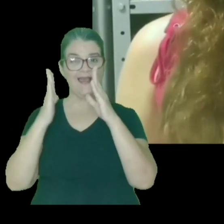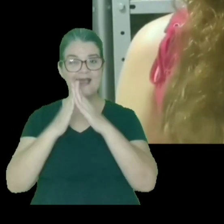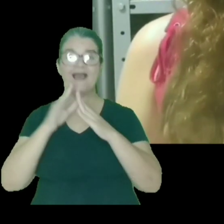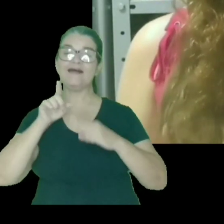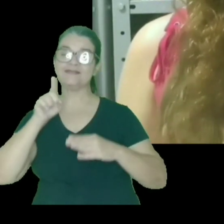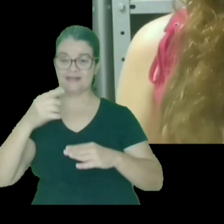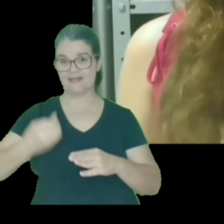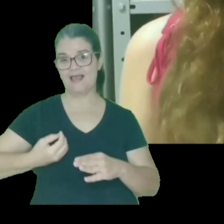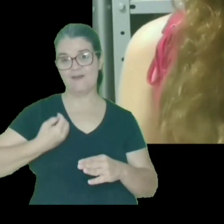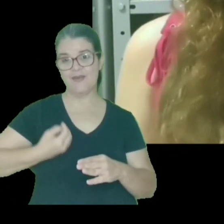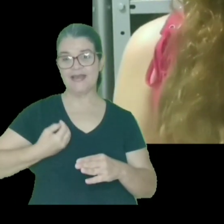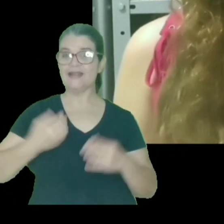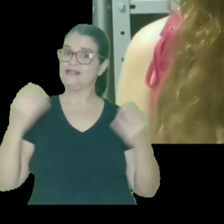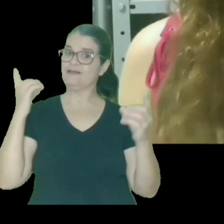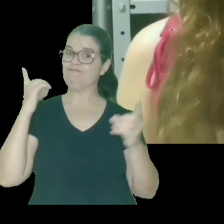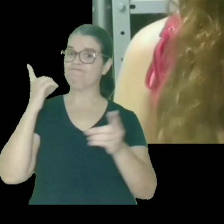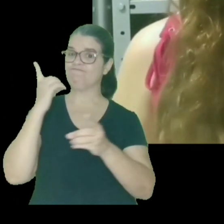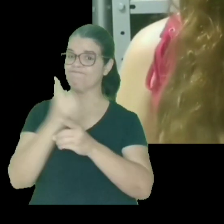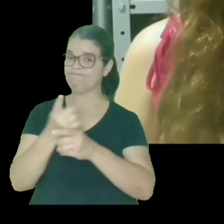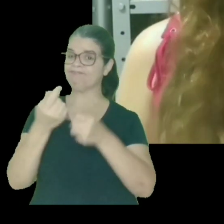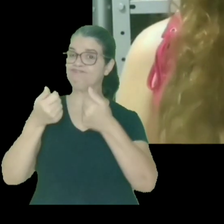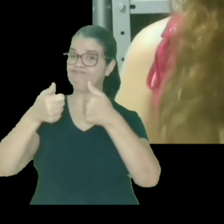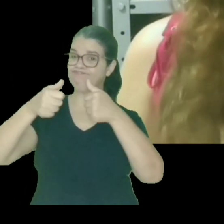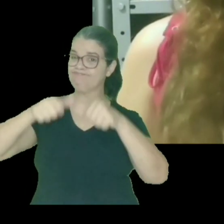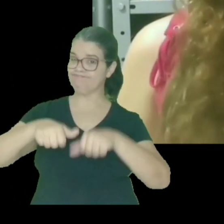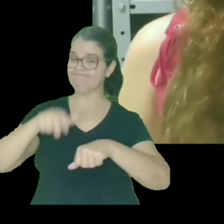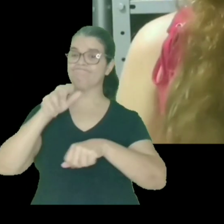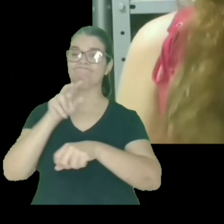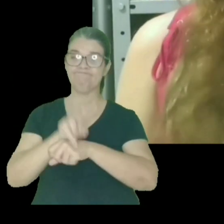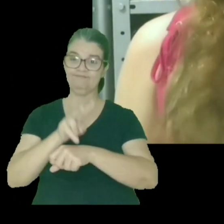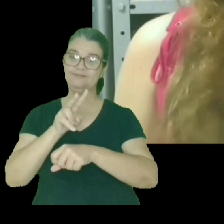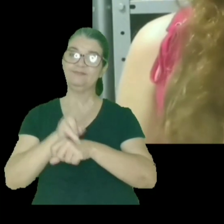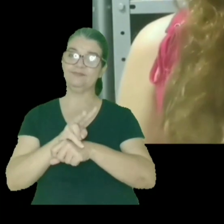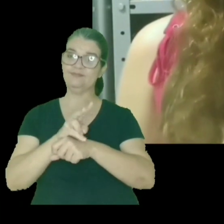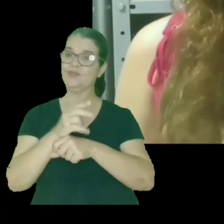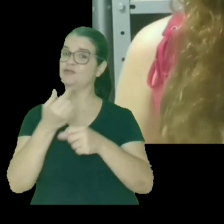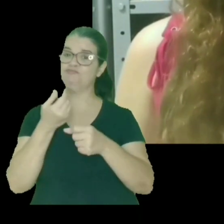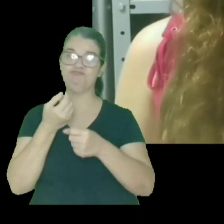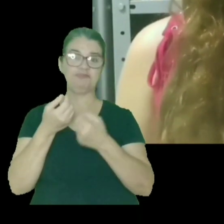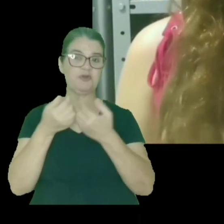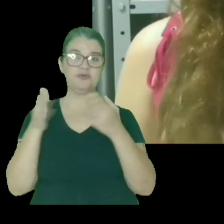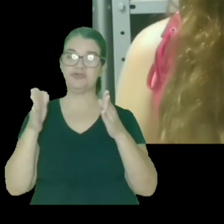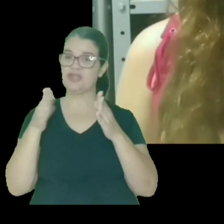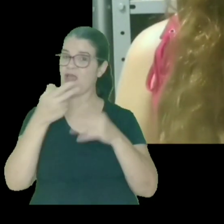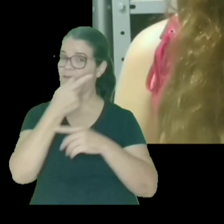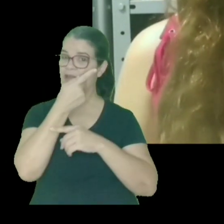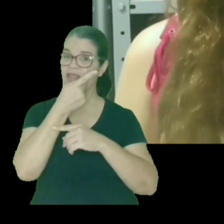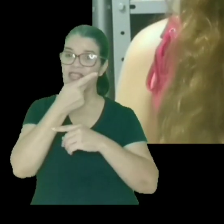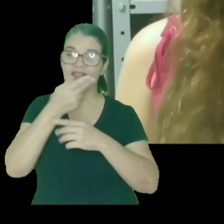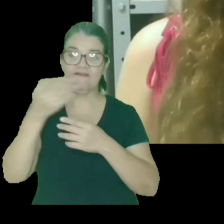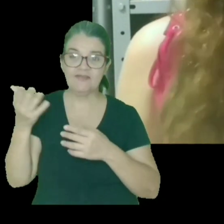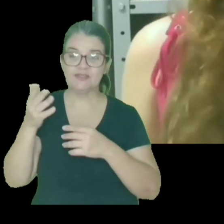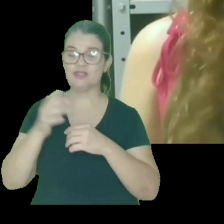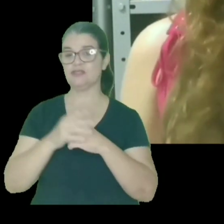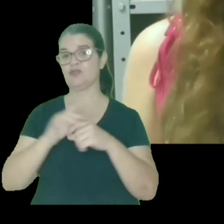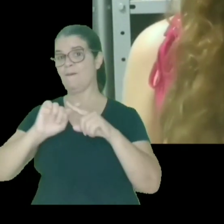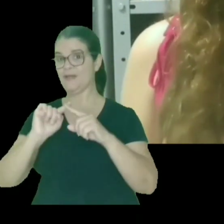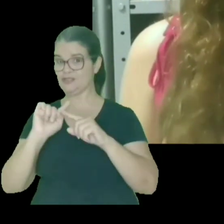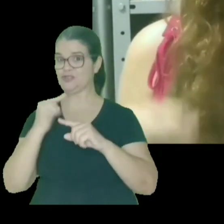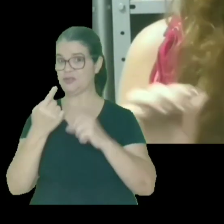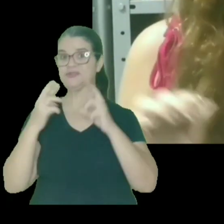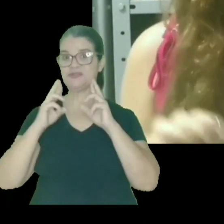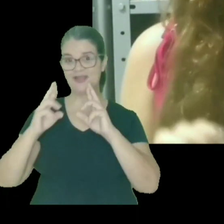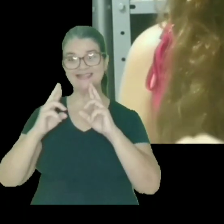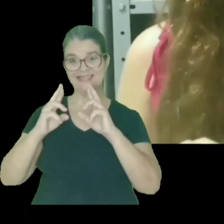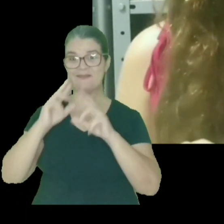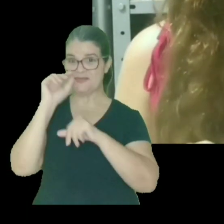morava encontra-se em péssimo estado de conservação e não está aberta à visitação. Mas nós torcemos para